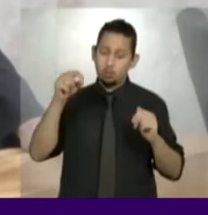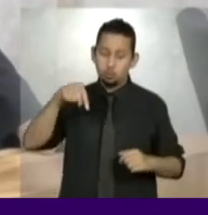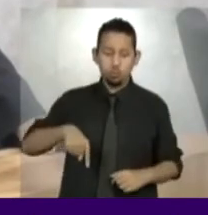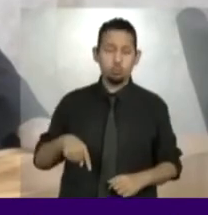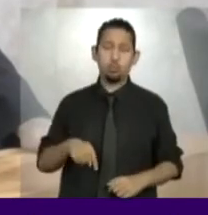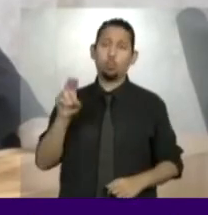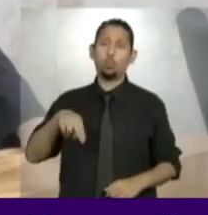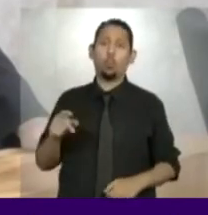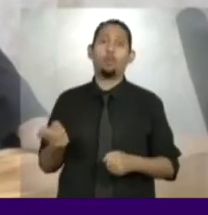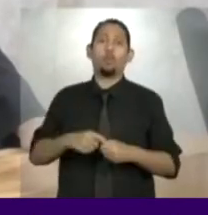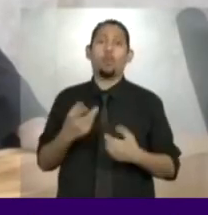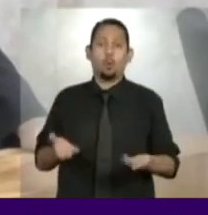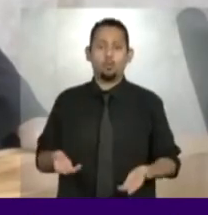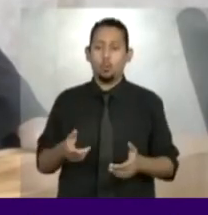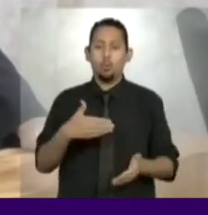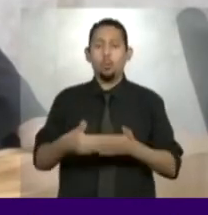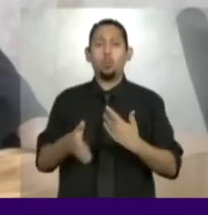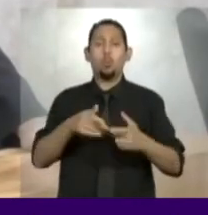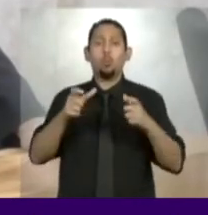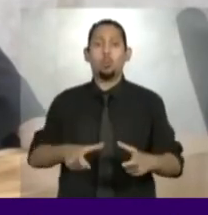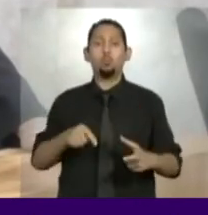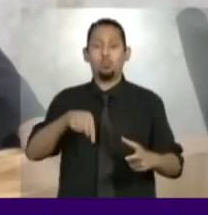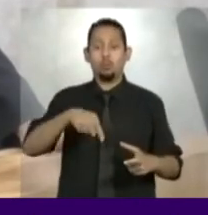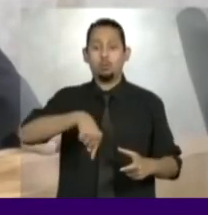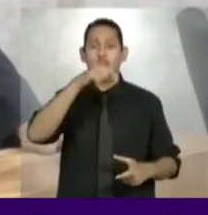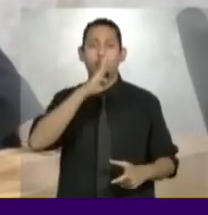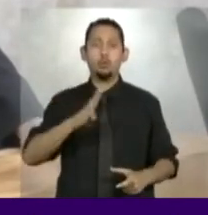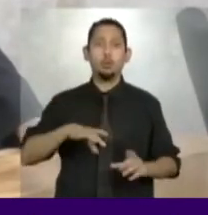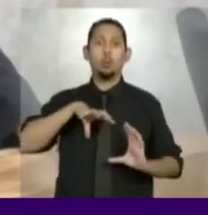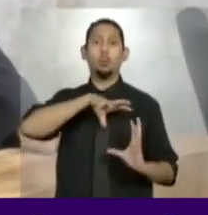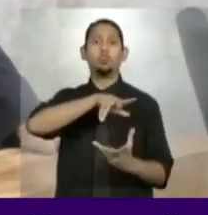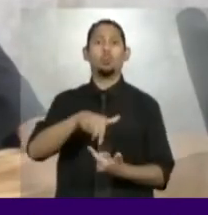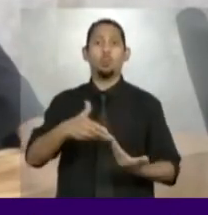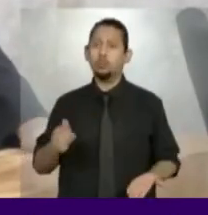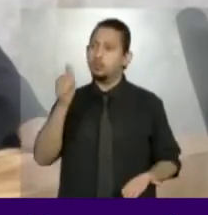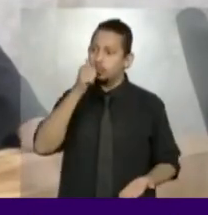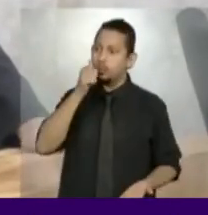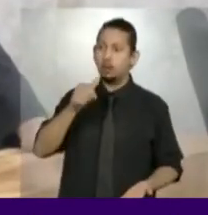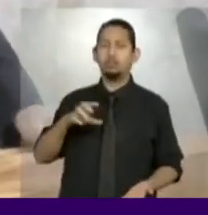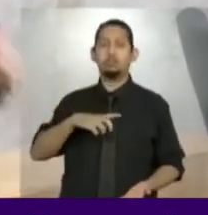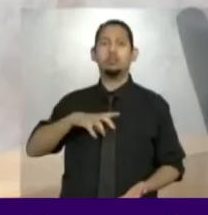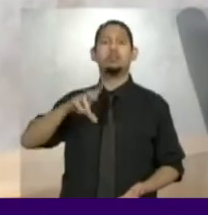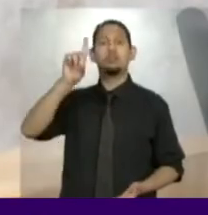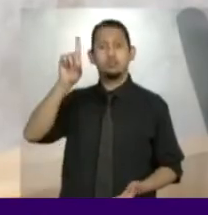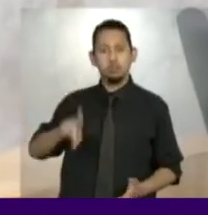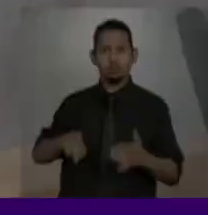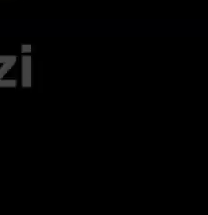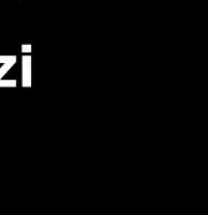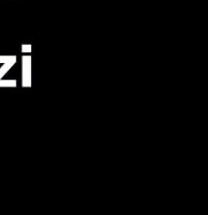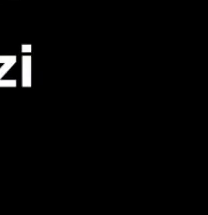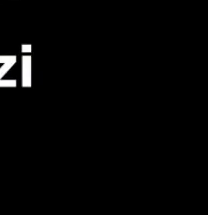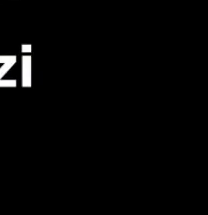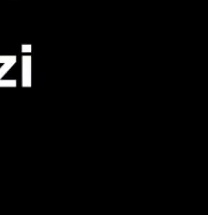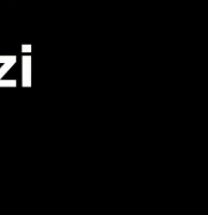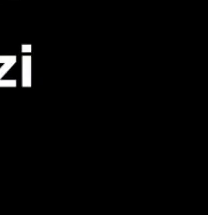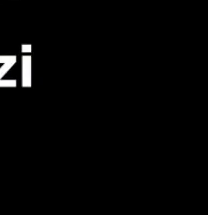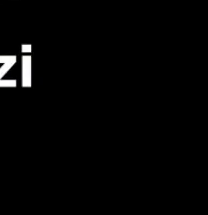em lugar nenhum, parlamento nenhum, em lugar nenhum do Brasil, no mundo, né? Porque as mulheres merecem respeito.